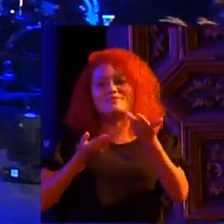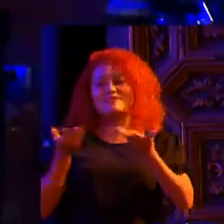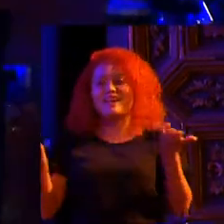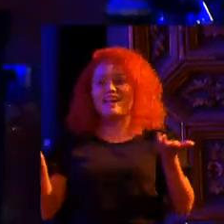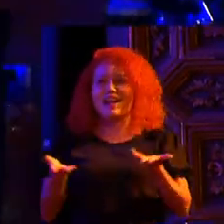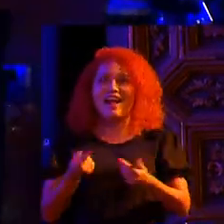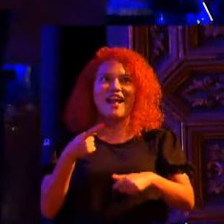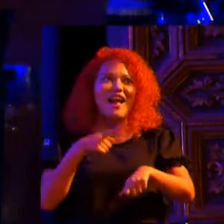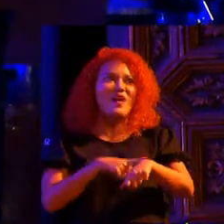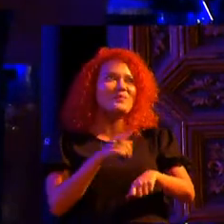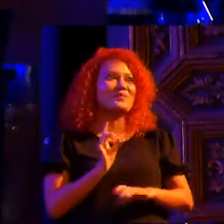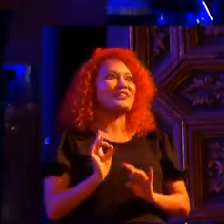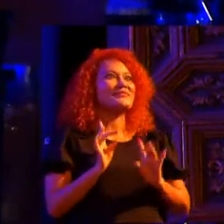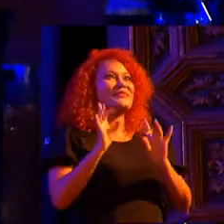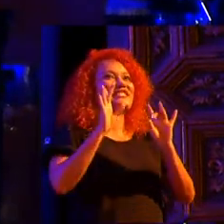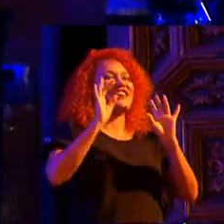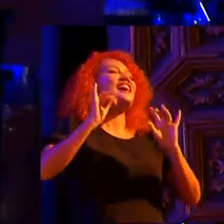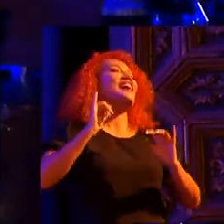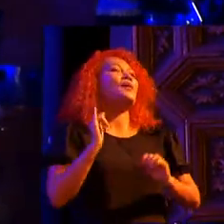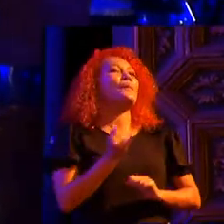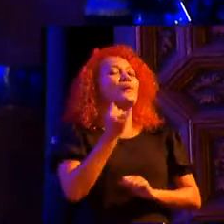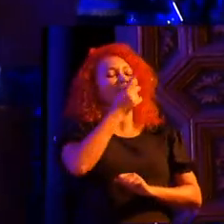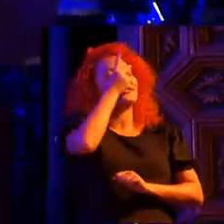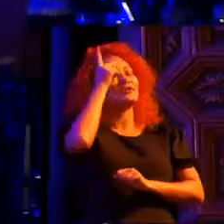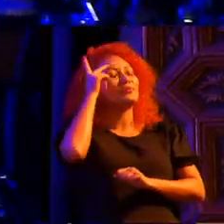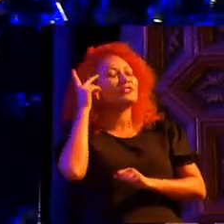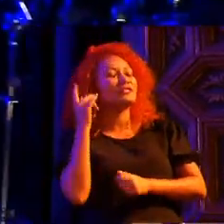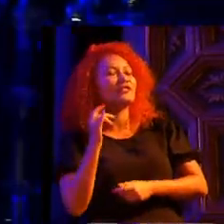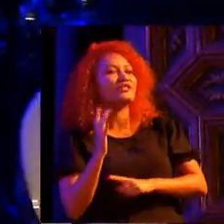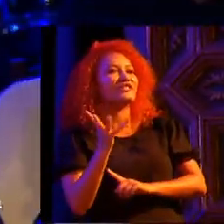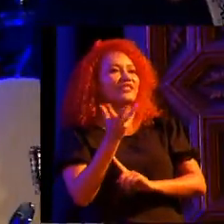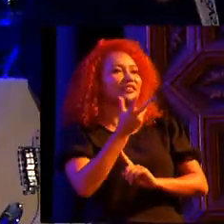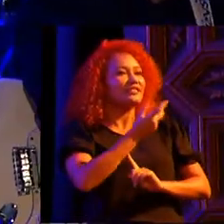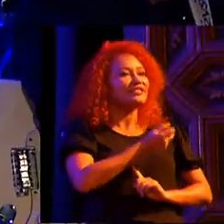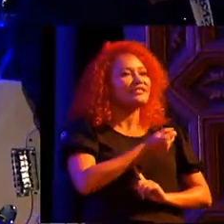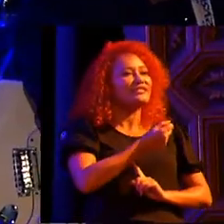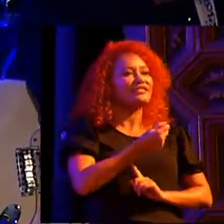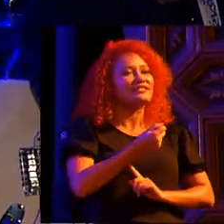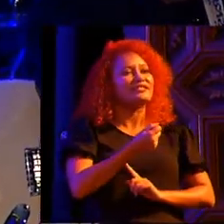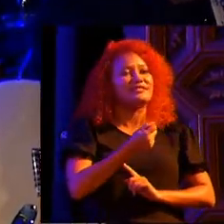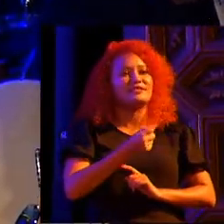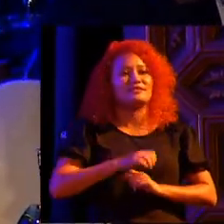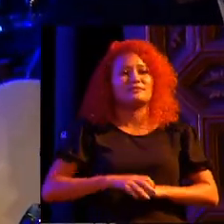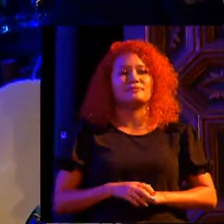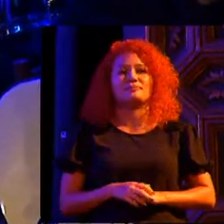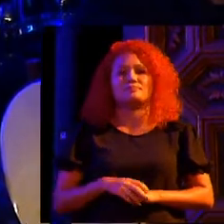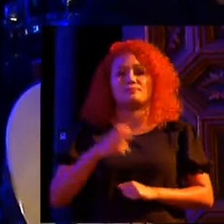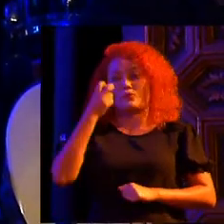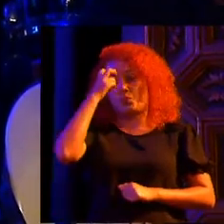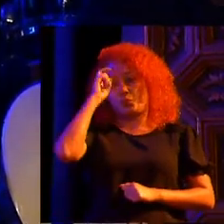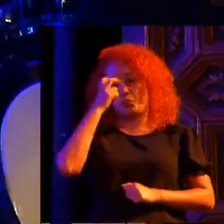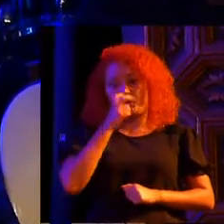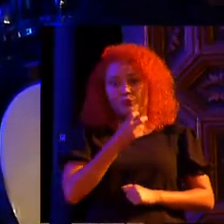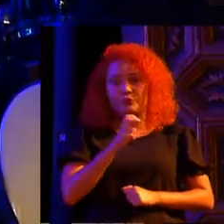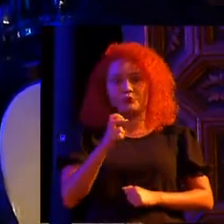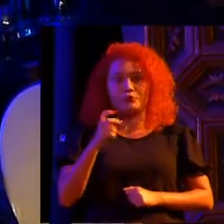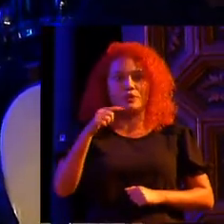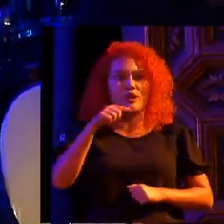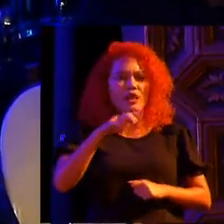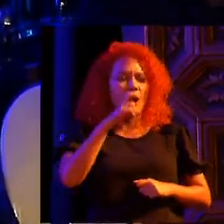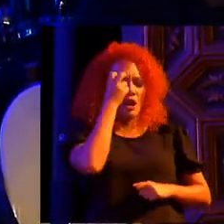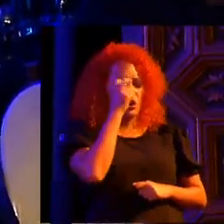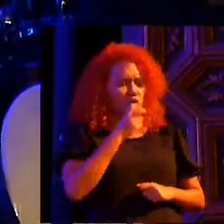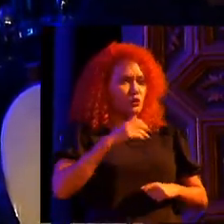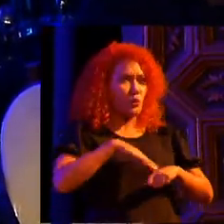de reconhecimento de tantos artistas talentosos. O Pará possui uma das culturas mais ricas do Brasil